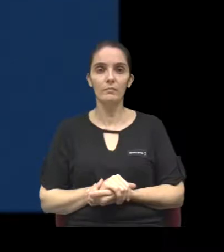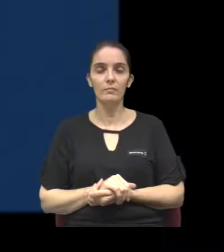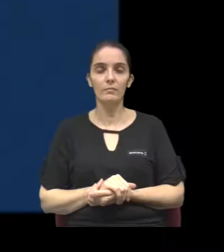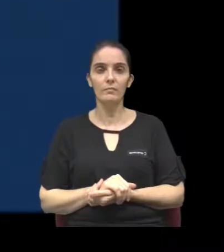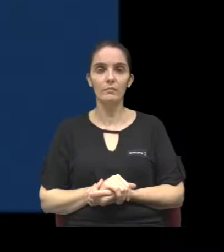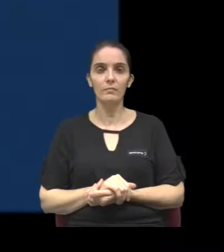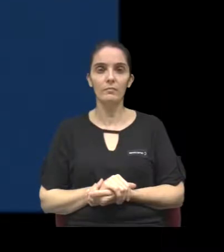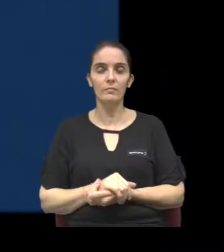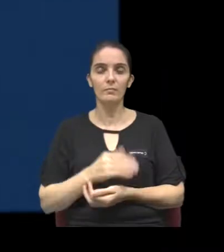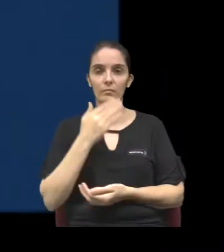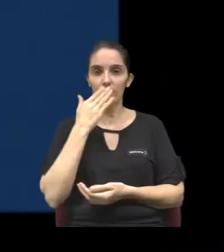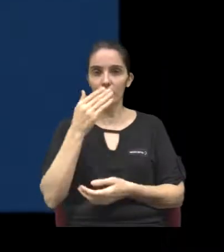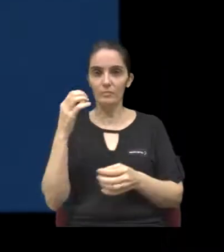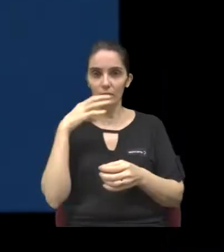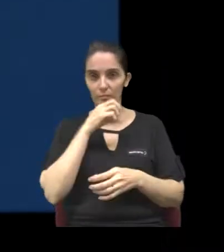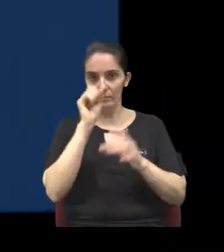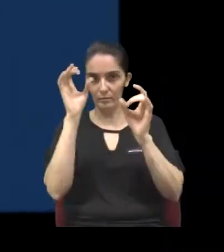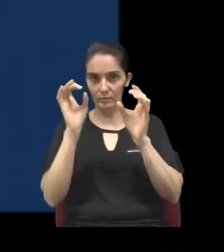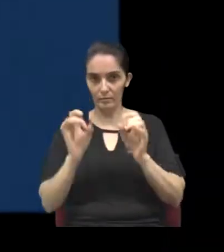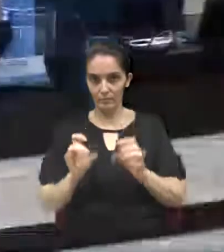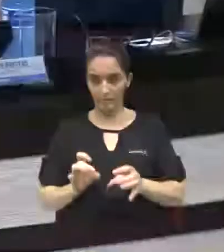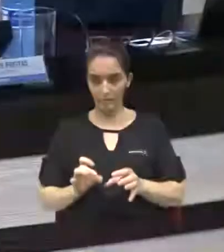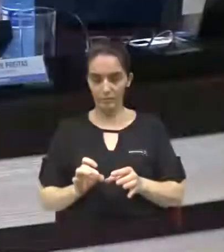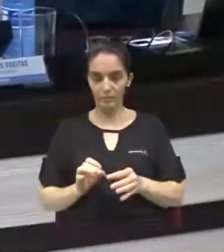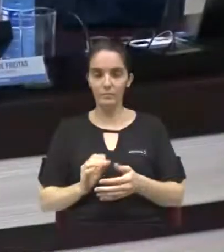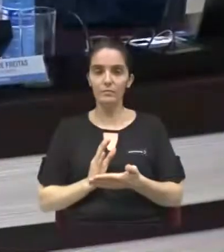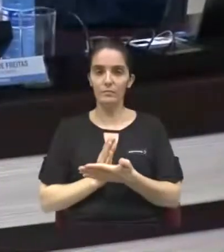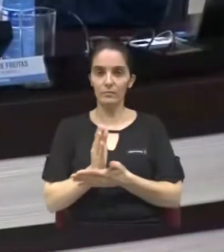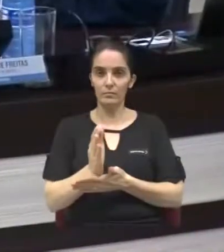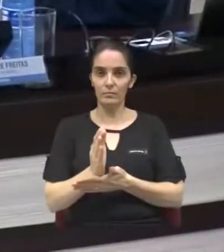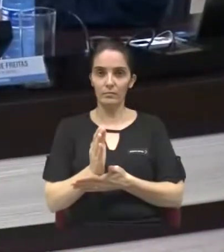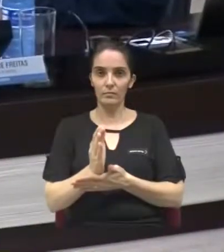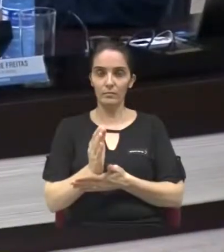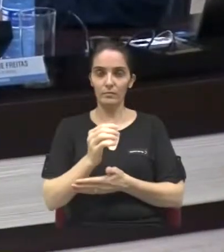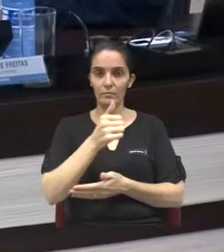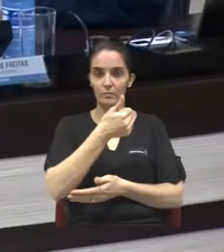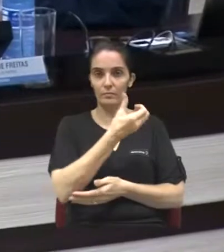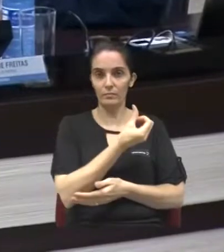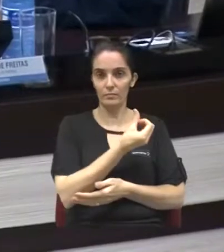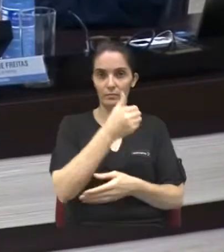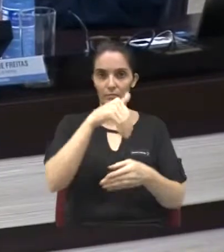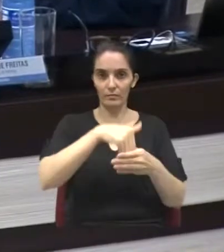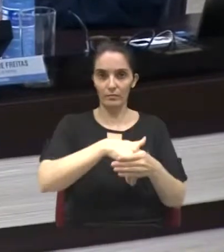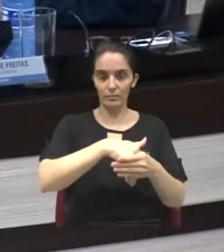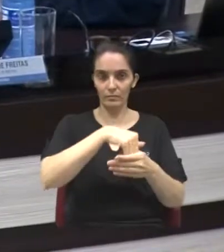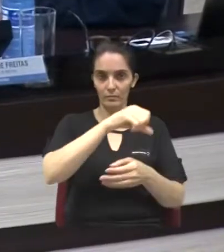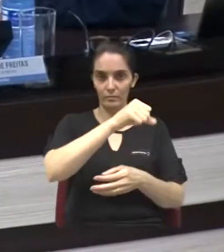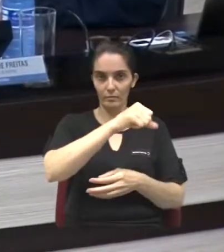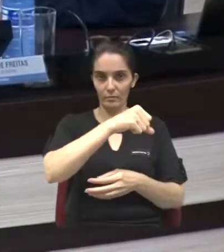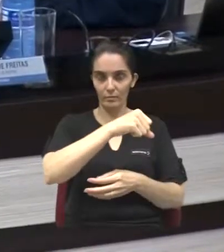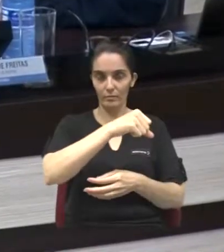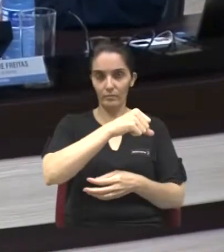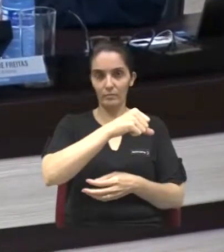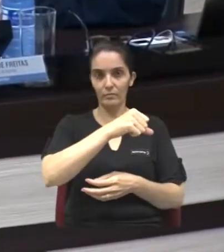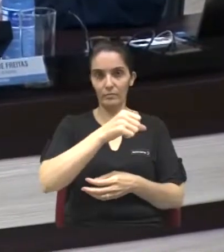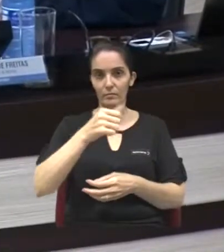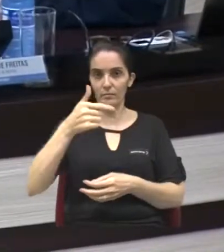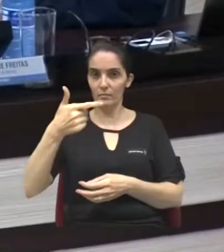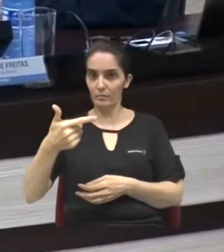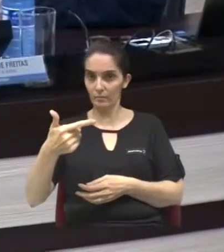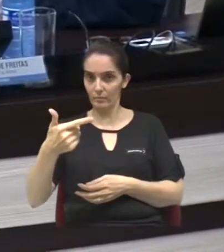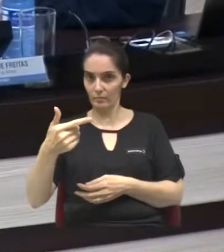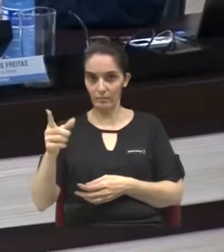O requerimento de urgência especial foi aprovado por 16 votos favoráveis e 2